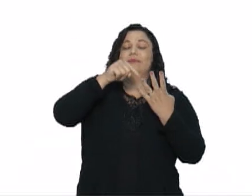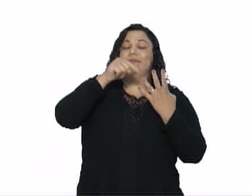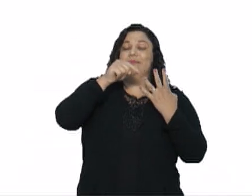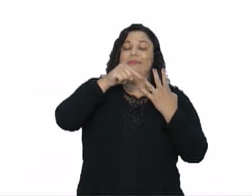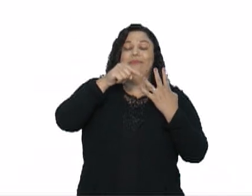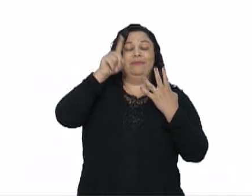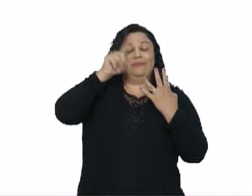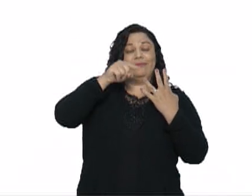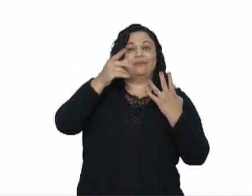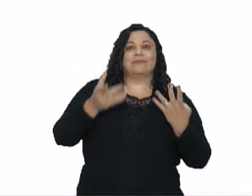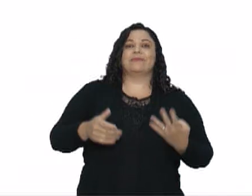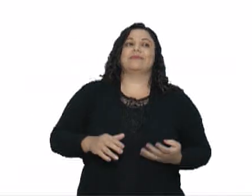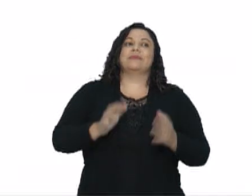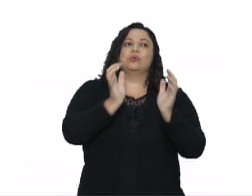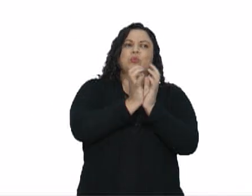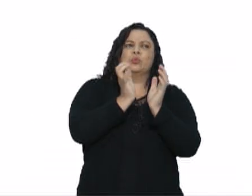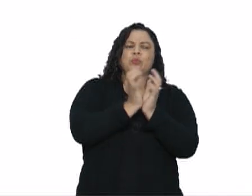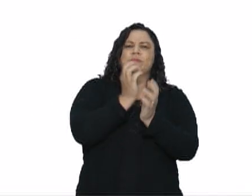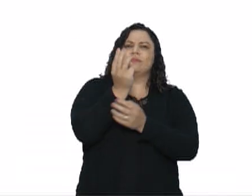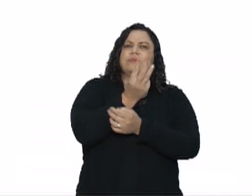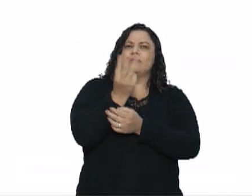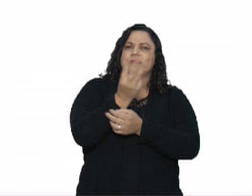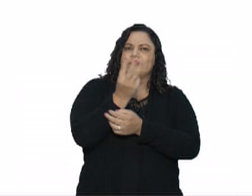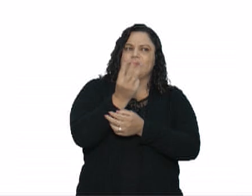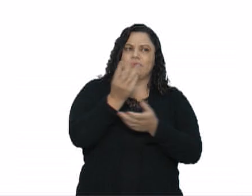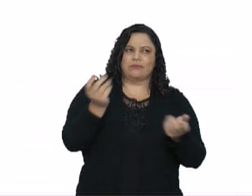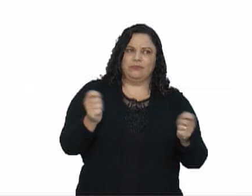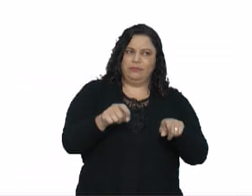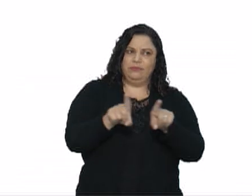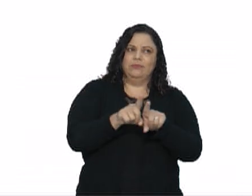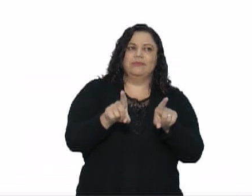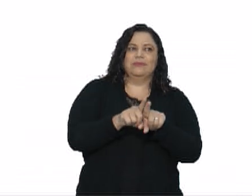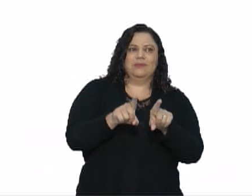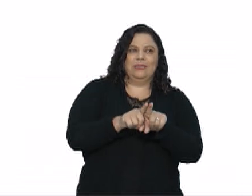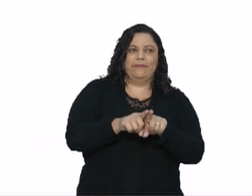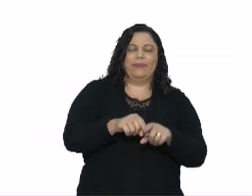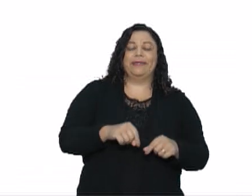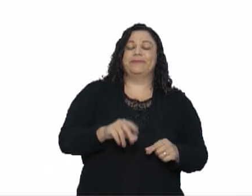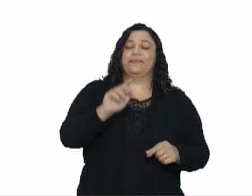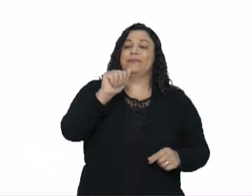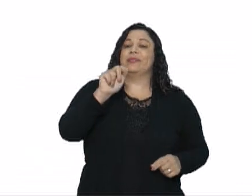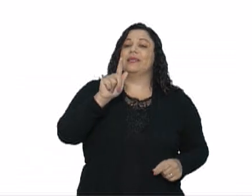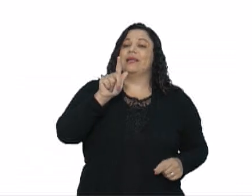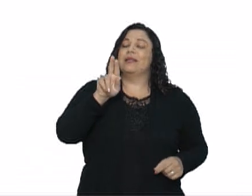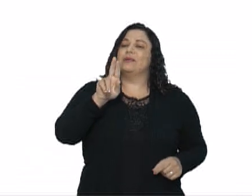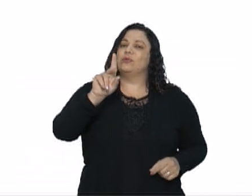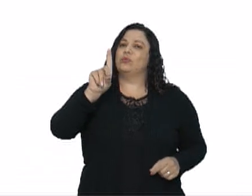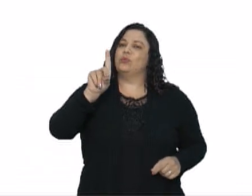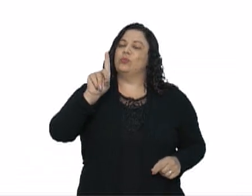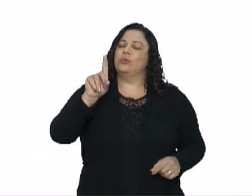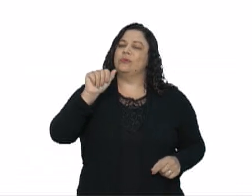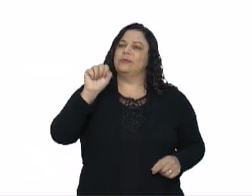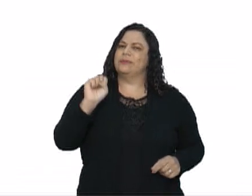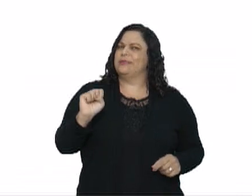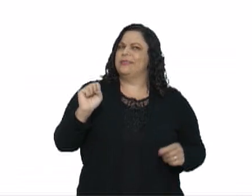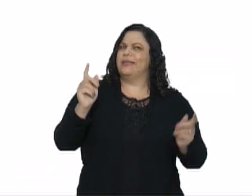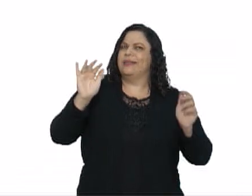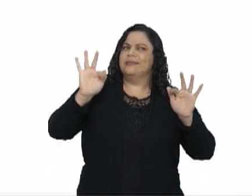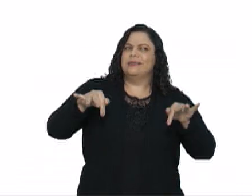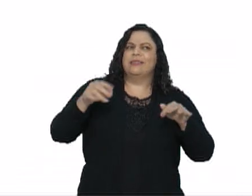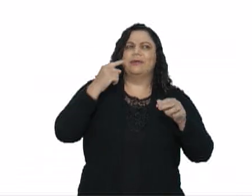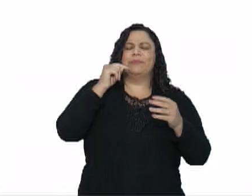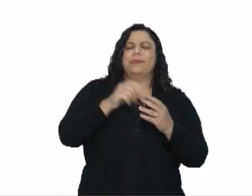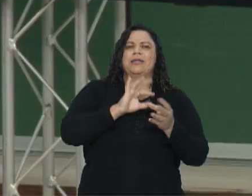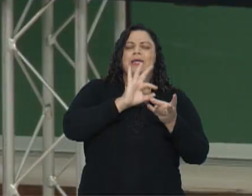grupo 2. E o grupo 3, ainda como agudas, as nossas oxítonas do português, terminadas em